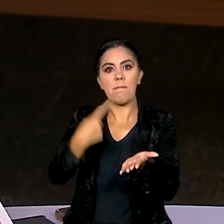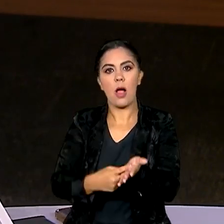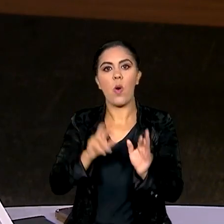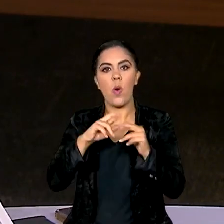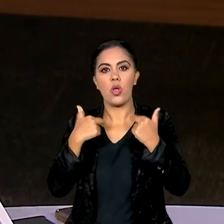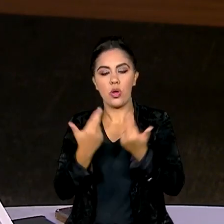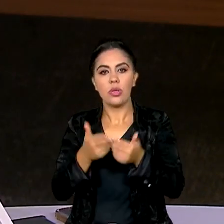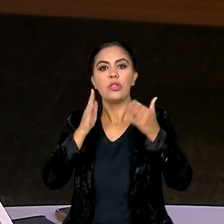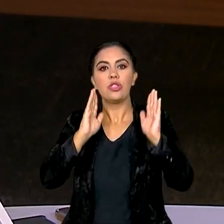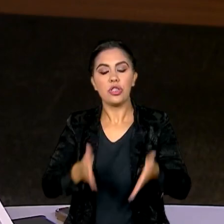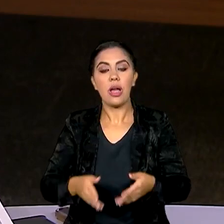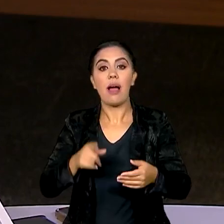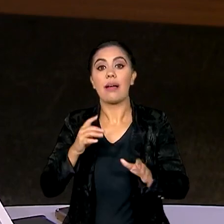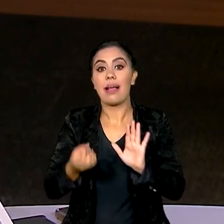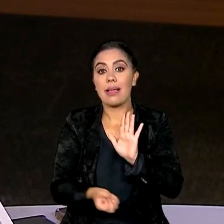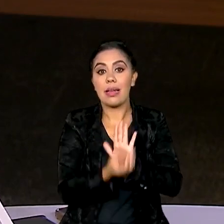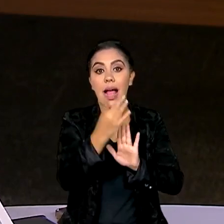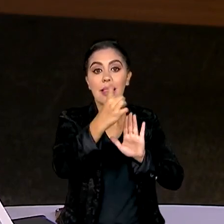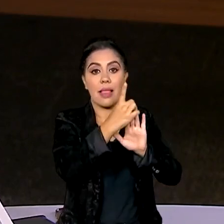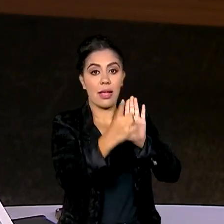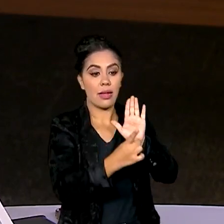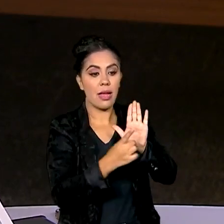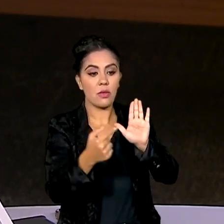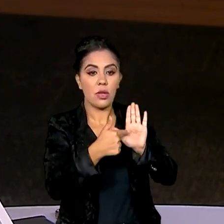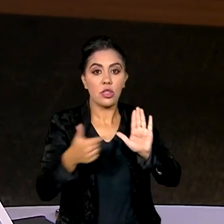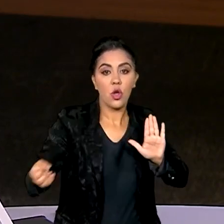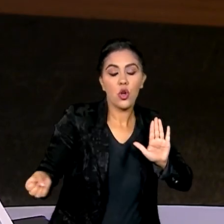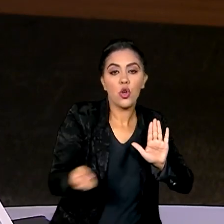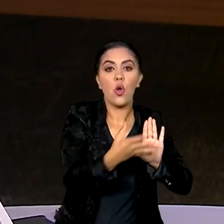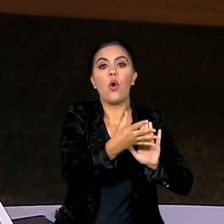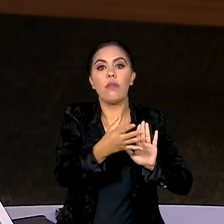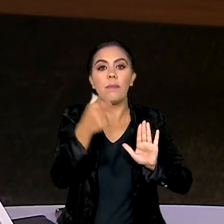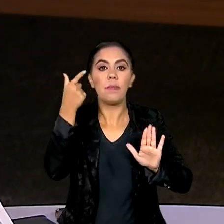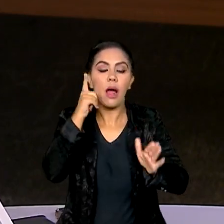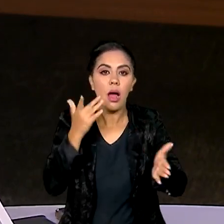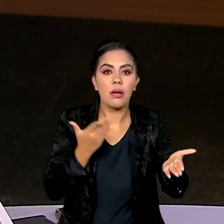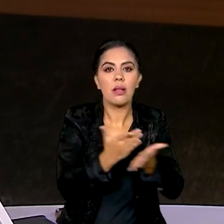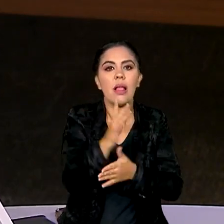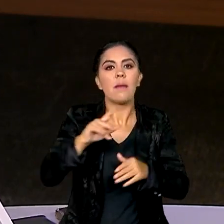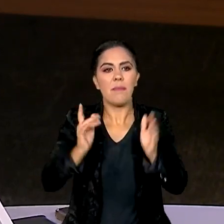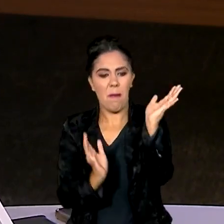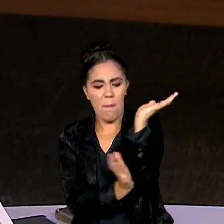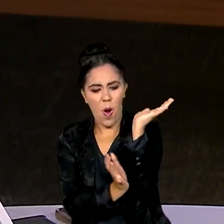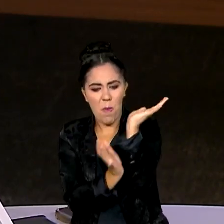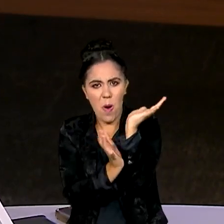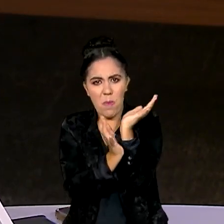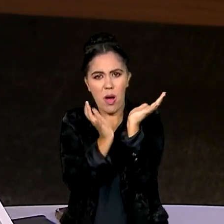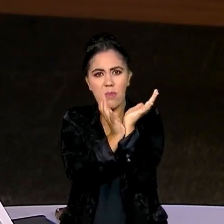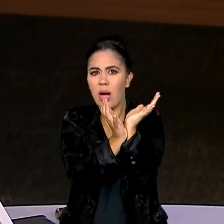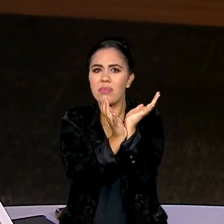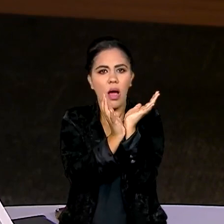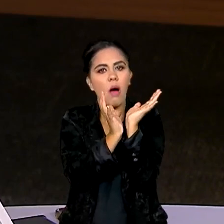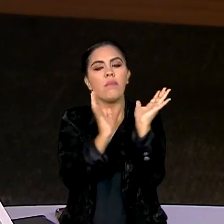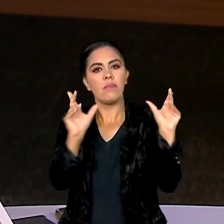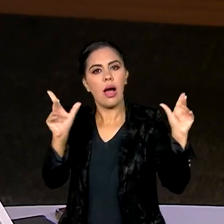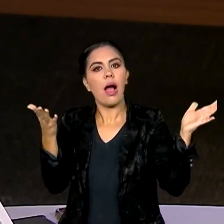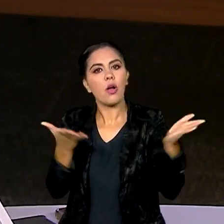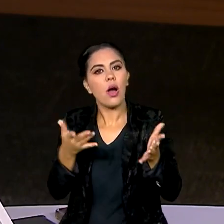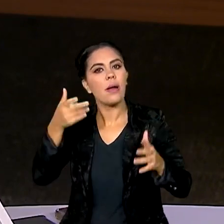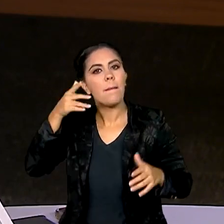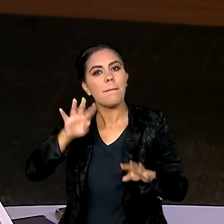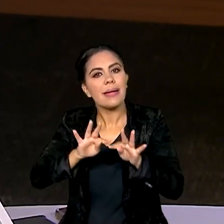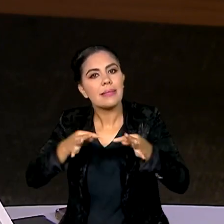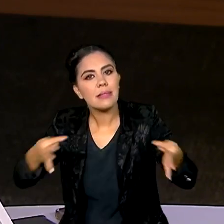novo decreto para regulamentar e facilitar, diminuir a burocracia, para que as obras andem mais